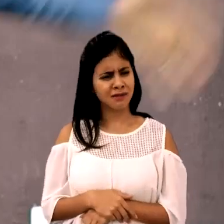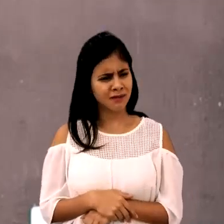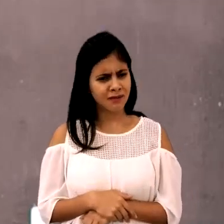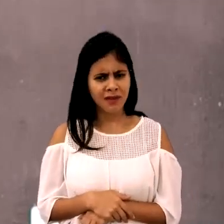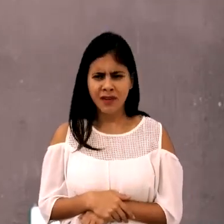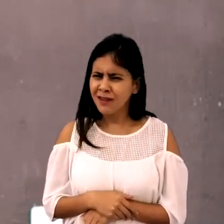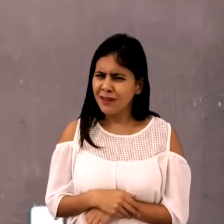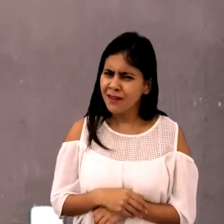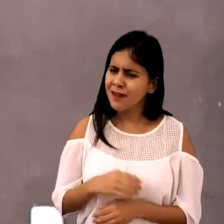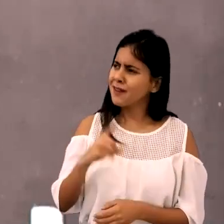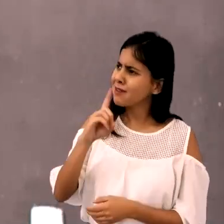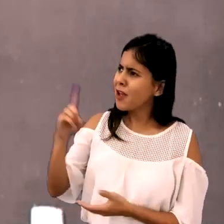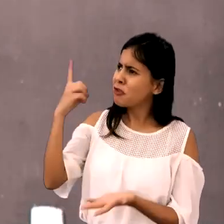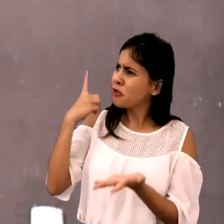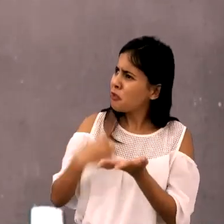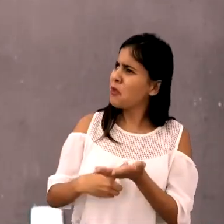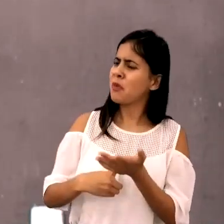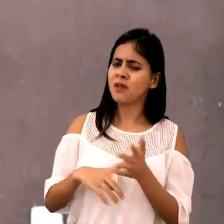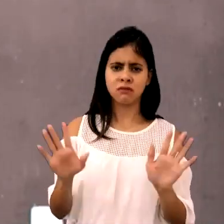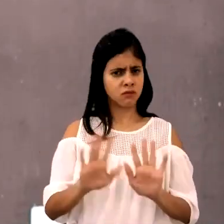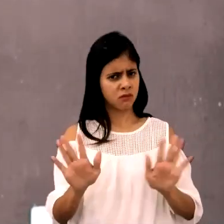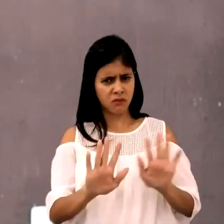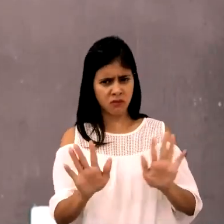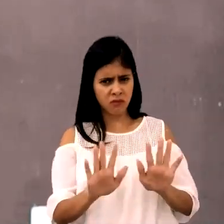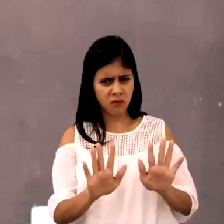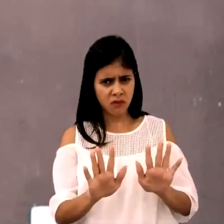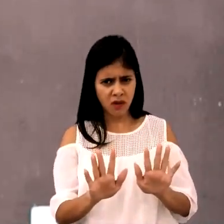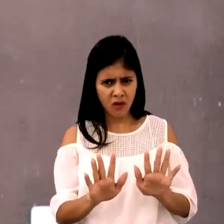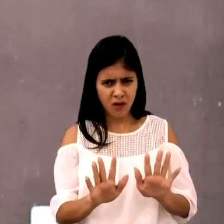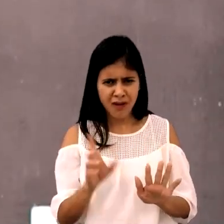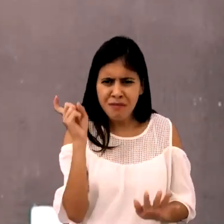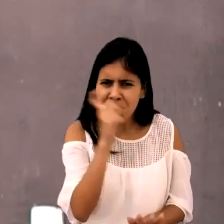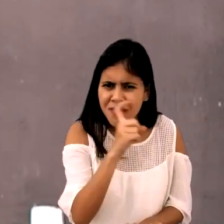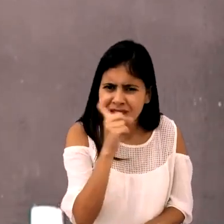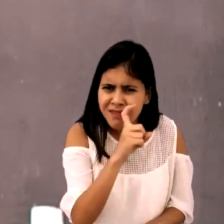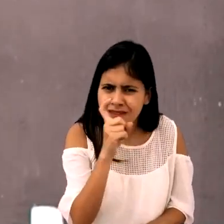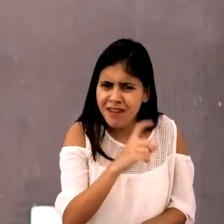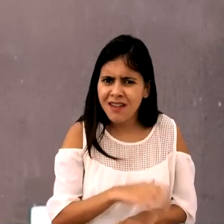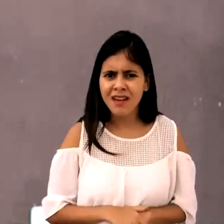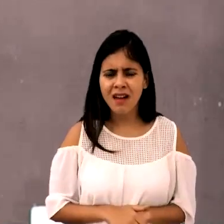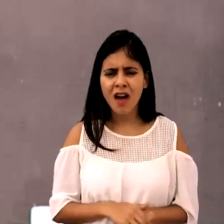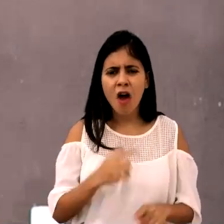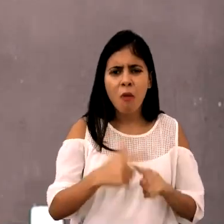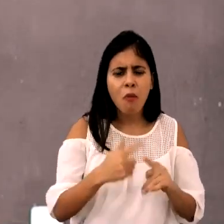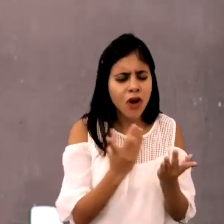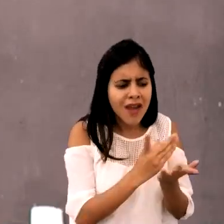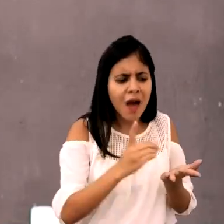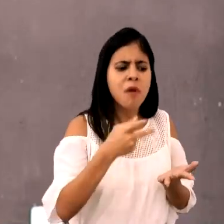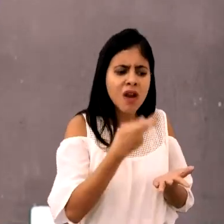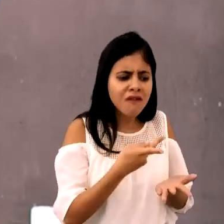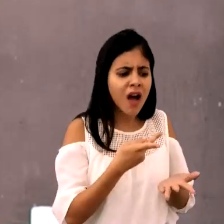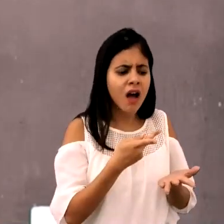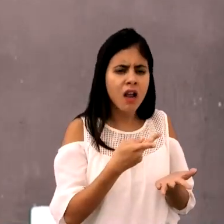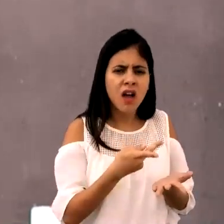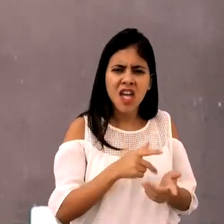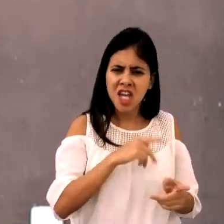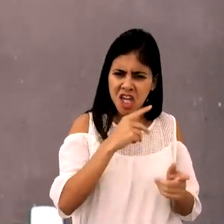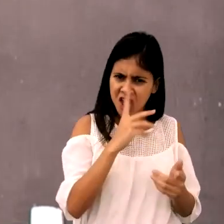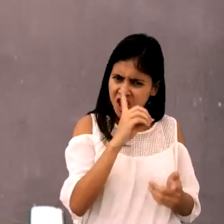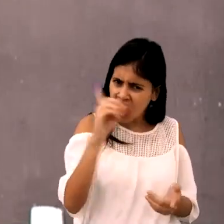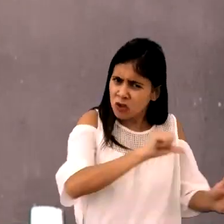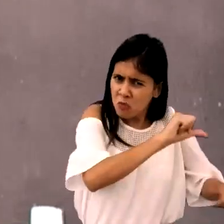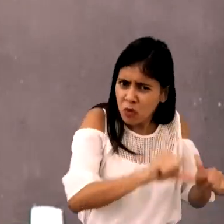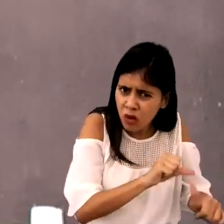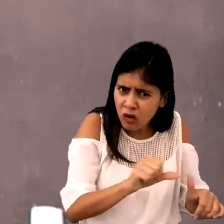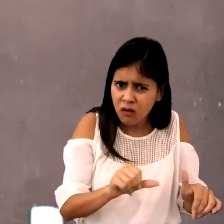dele confirma o contrário. Foi o diabo que te confirmou. Porque a palavra de Deus é essa, e se está escrito aqui, esse